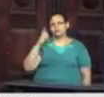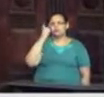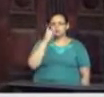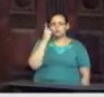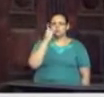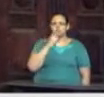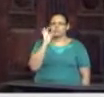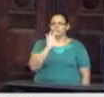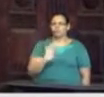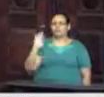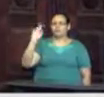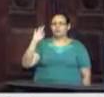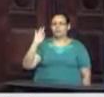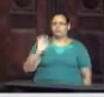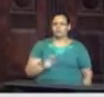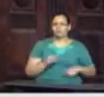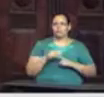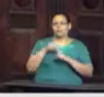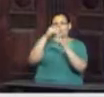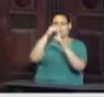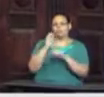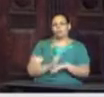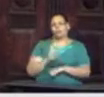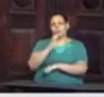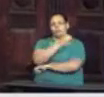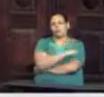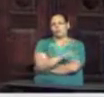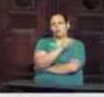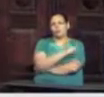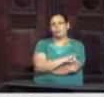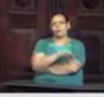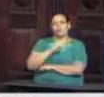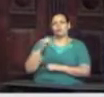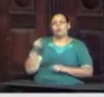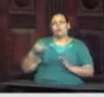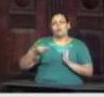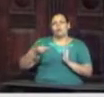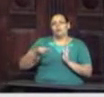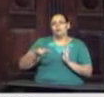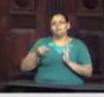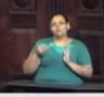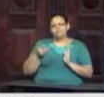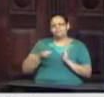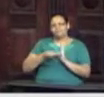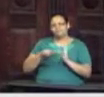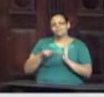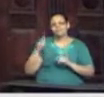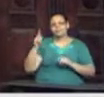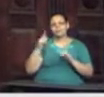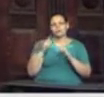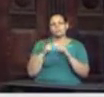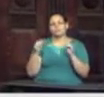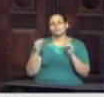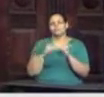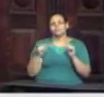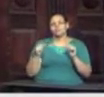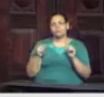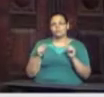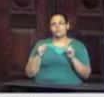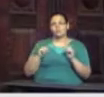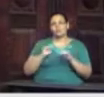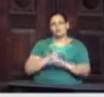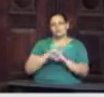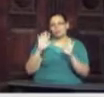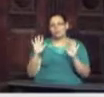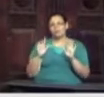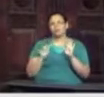deputada federal representando o Estado do Rio de Janeiro na Câmara, em Brasília. E aí, é